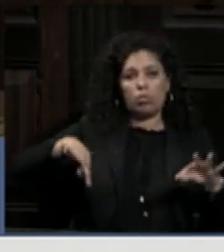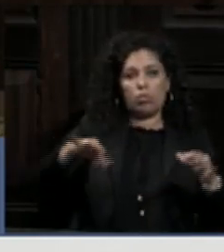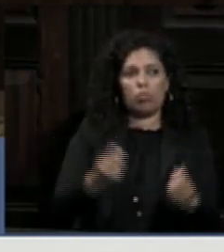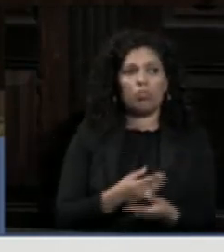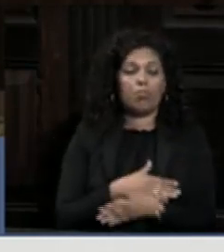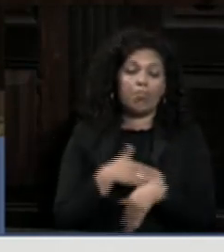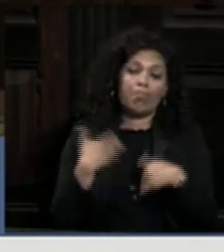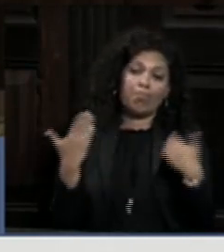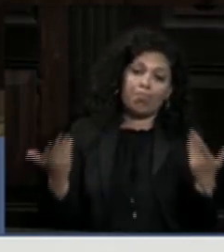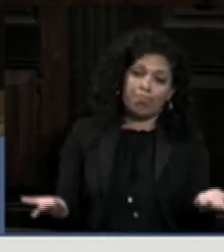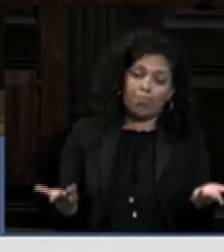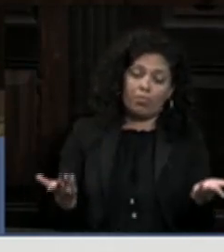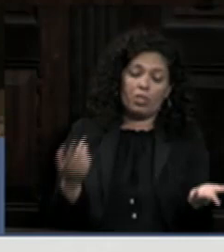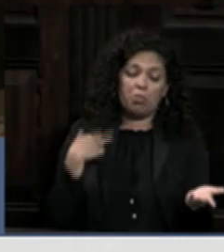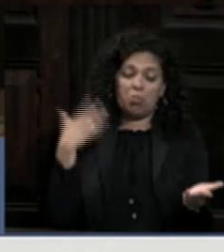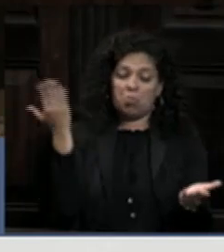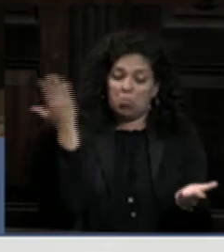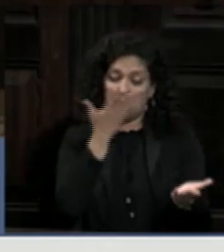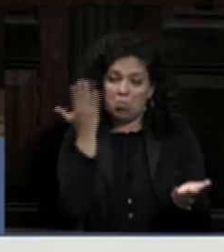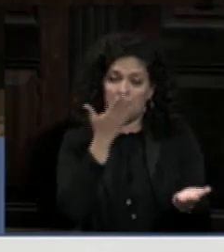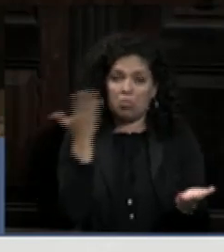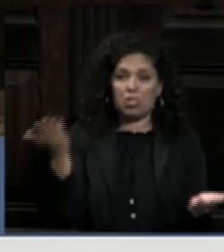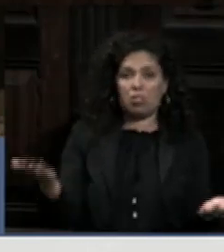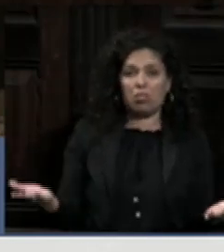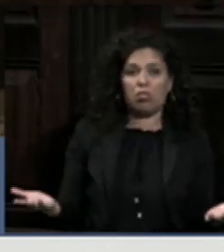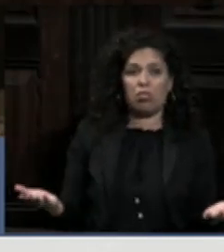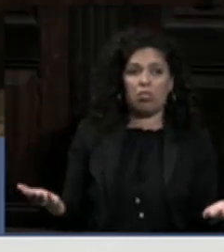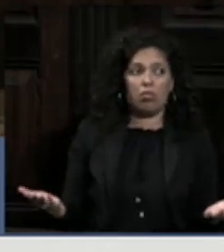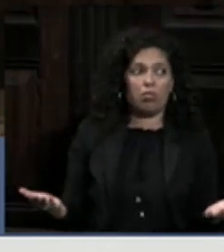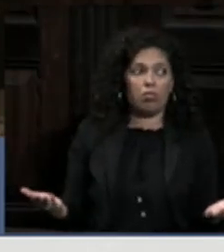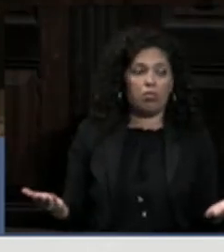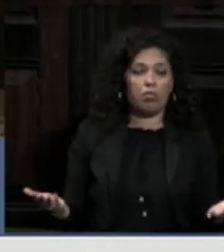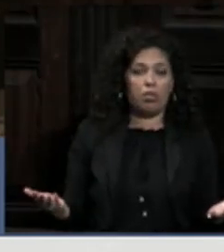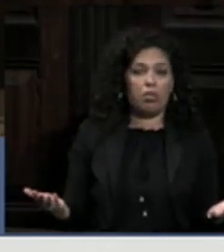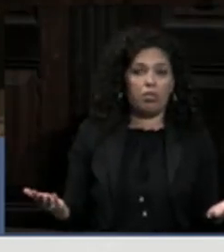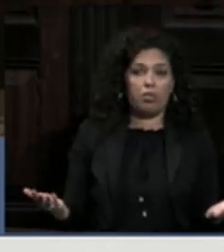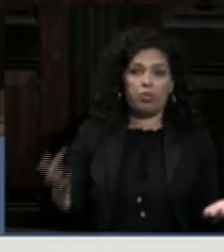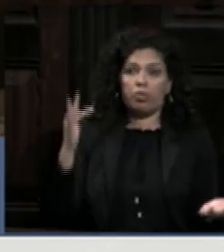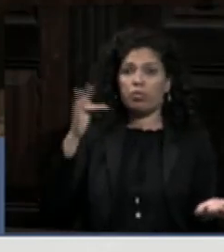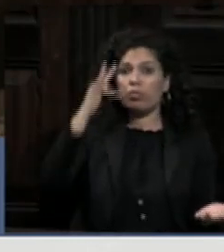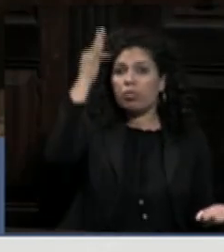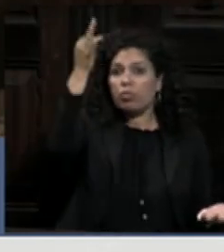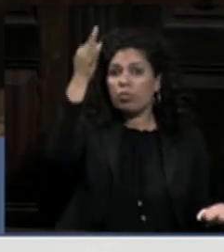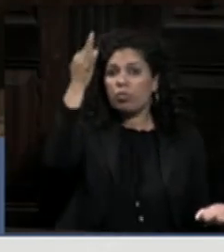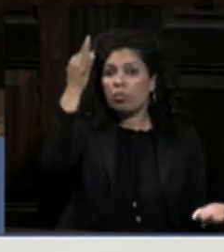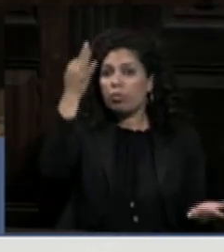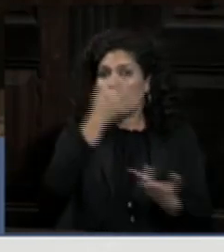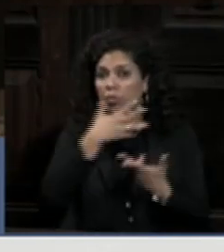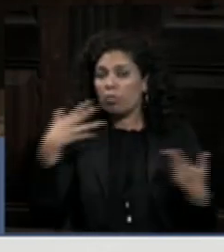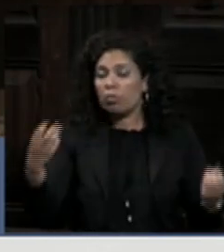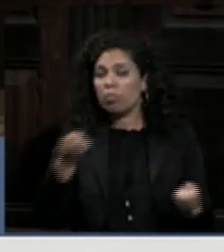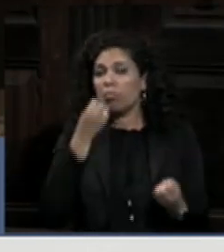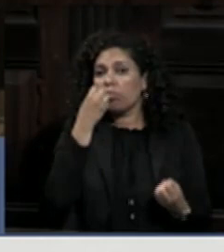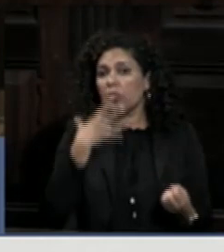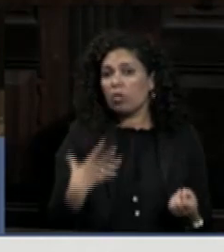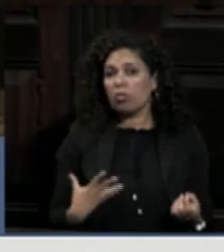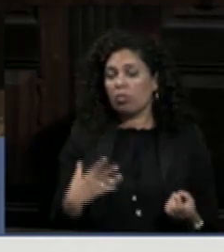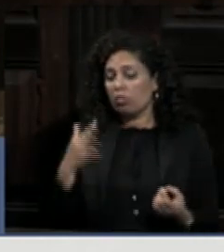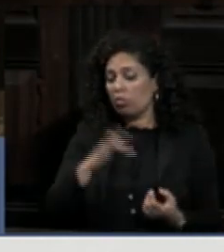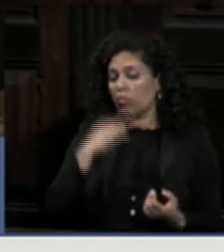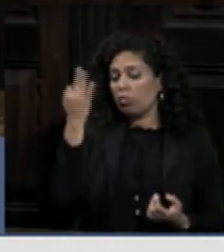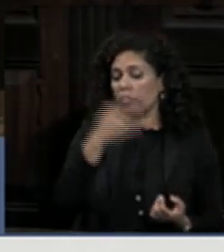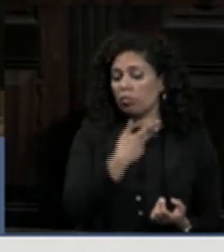vejo o que qual será o legado qual será o legado do governo tesão não